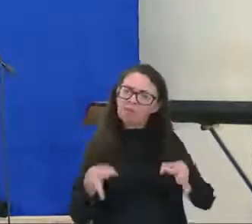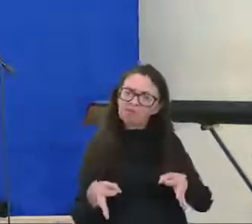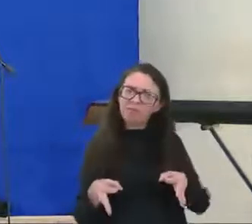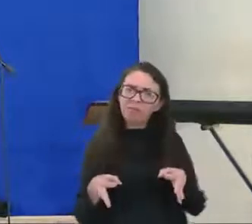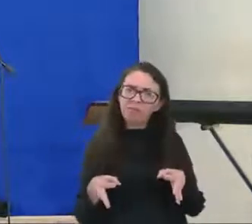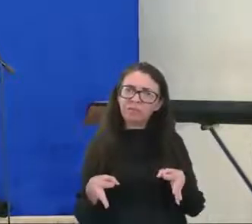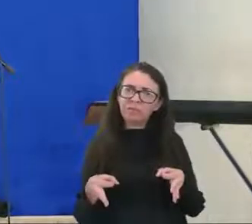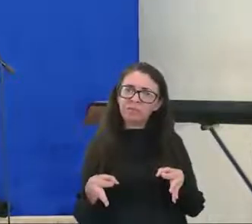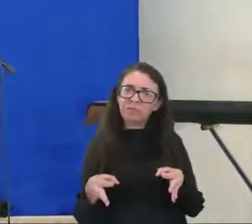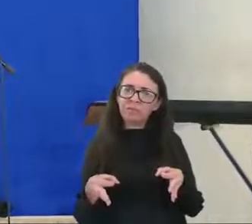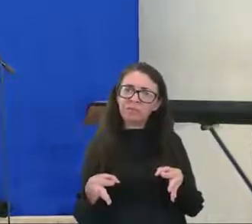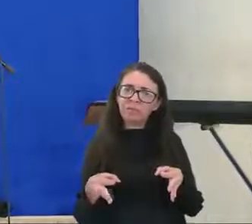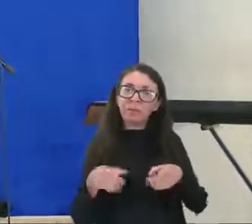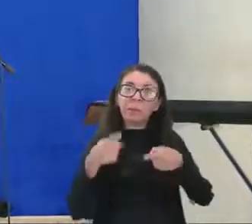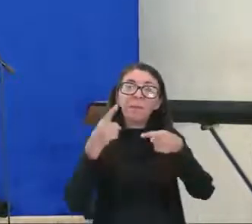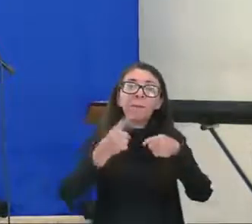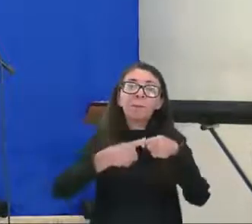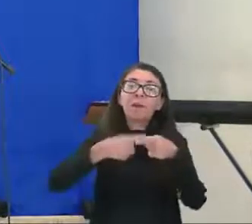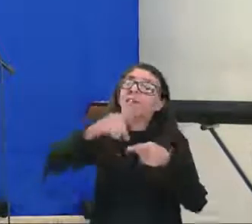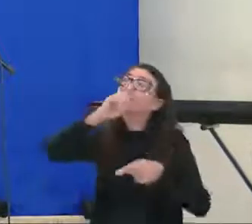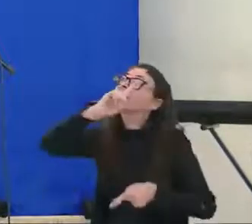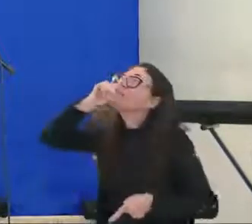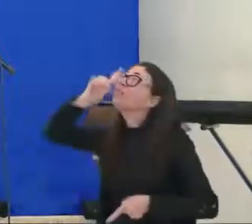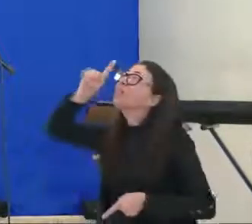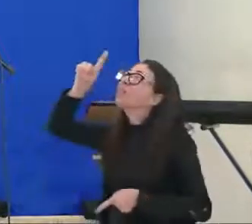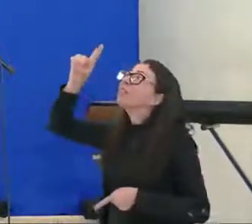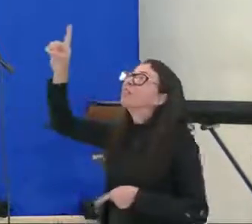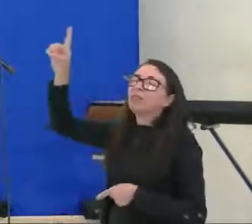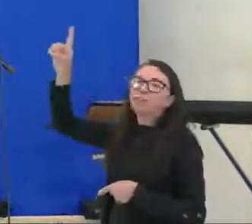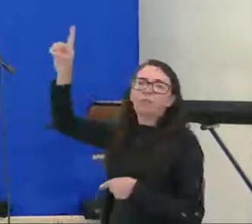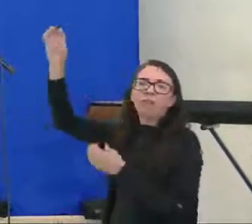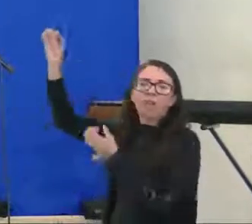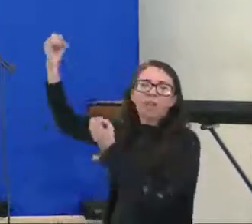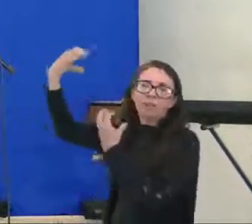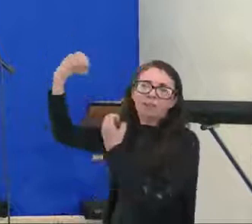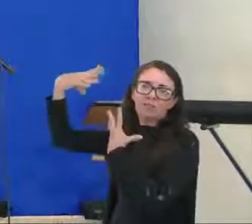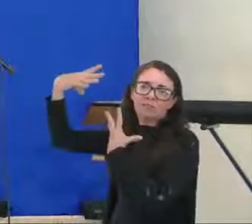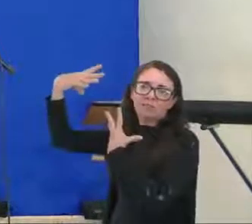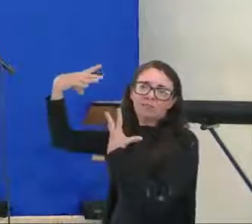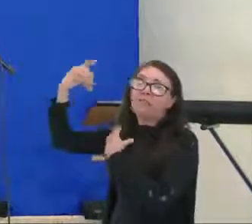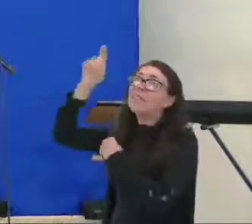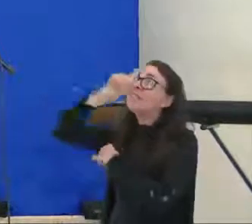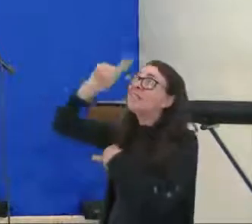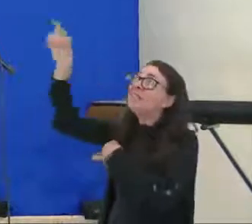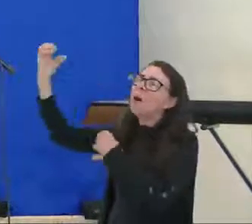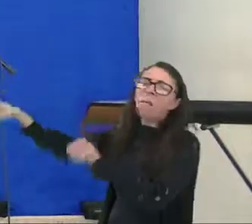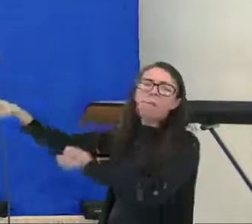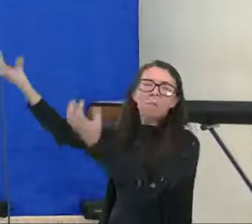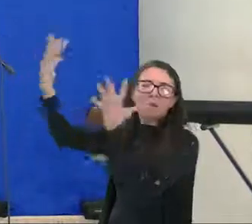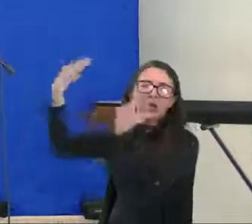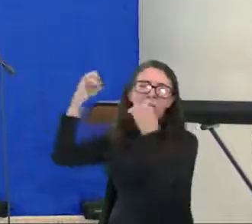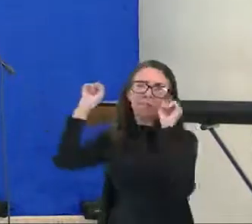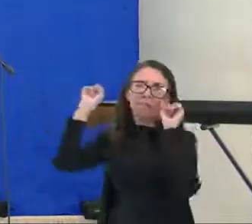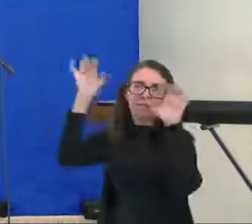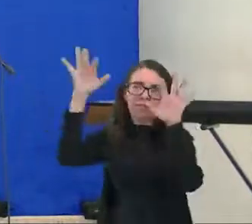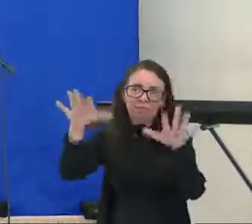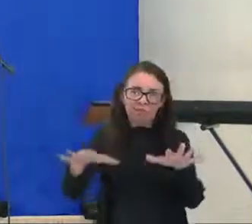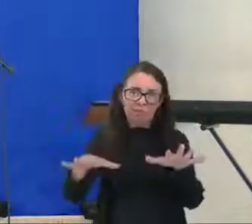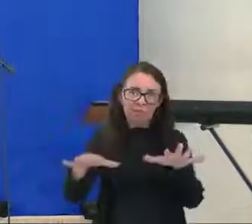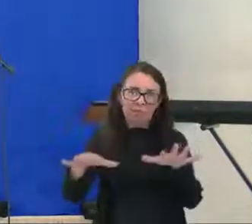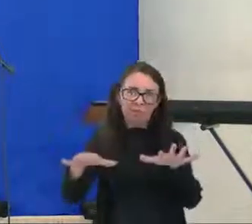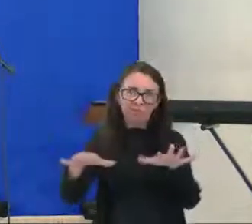Então, como Moisés ficou sabendo que Deus tinha dado o Espírito a esses homens, né? Falando agora dos artífices